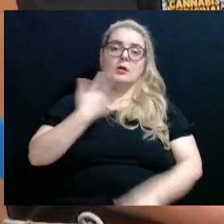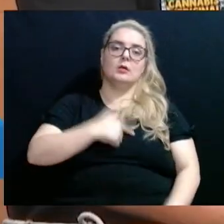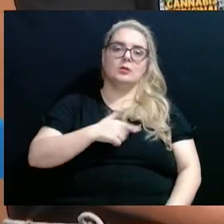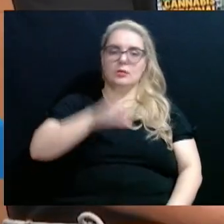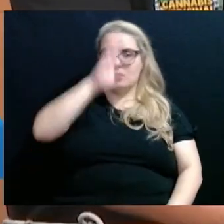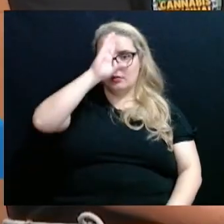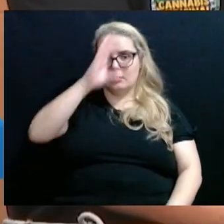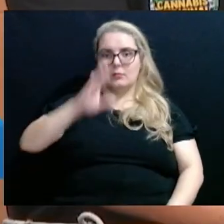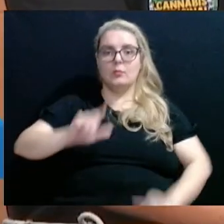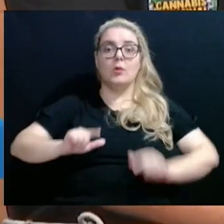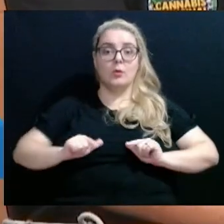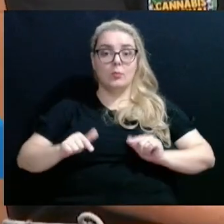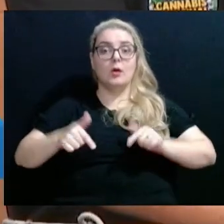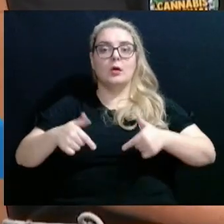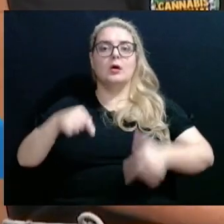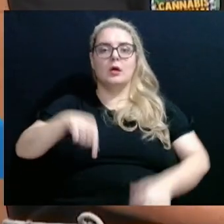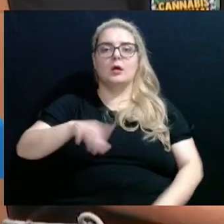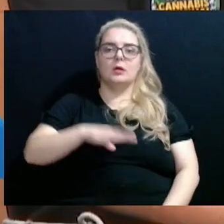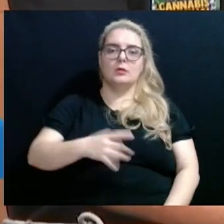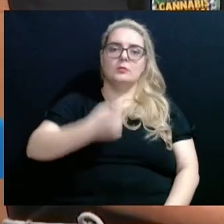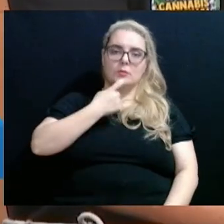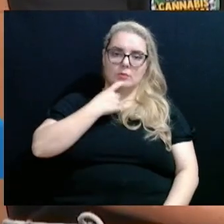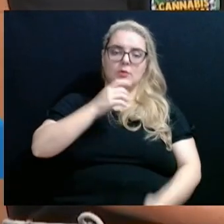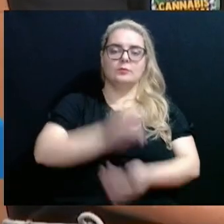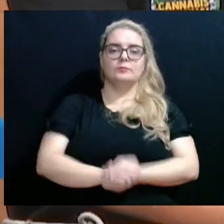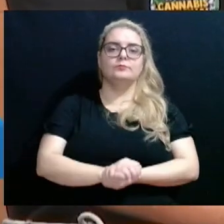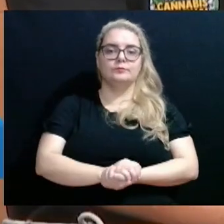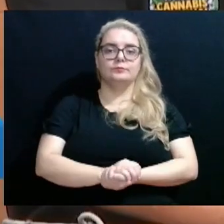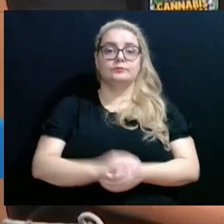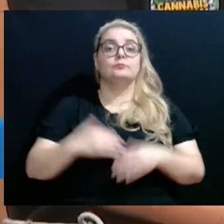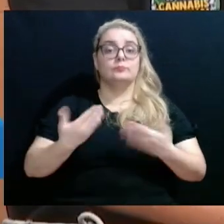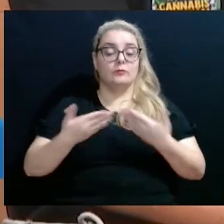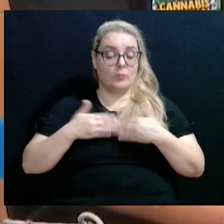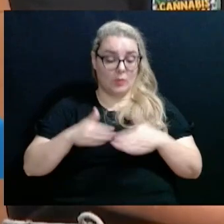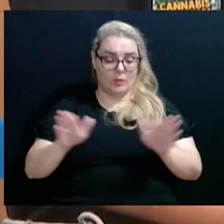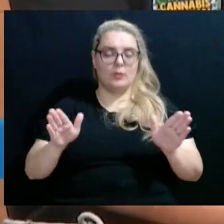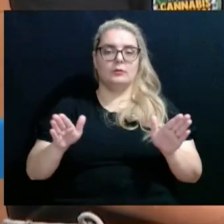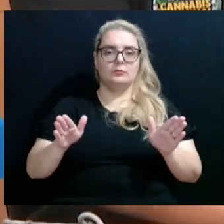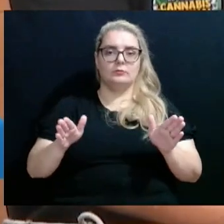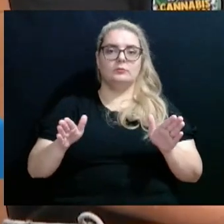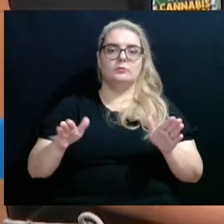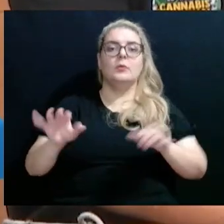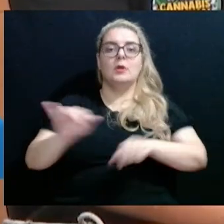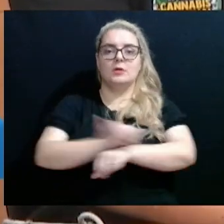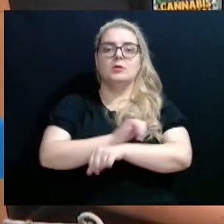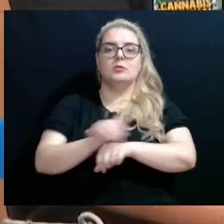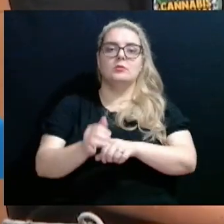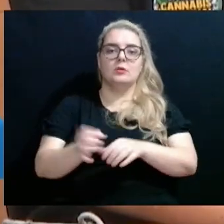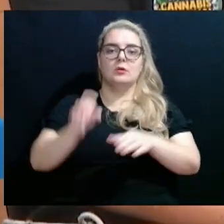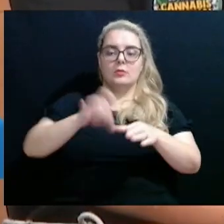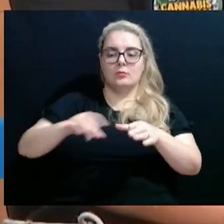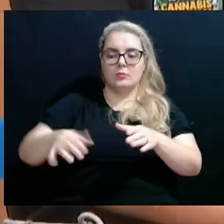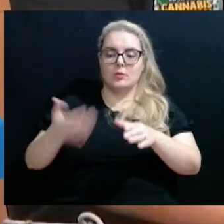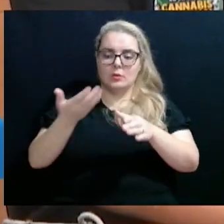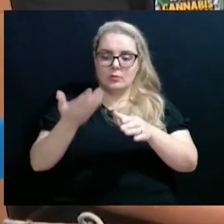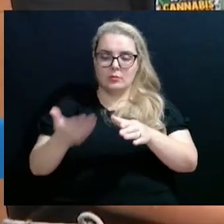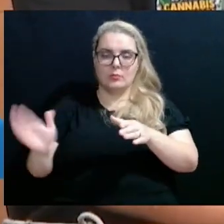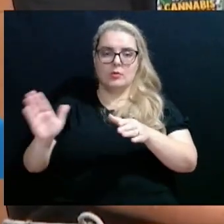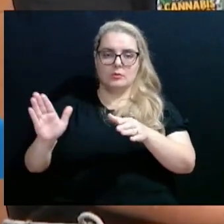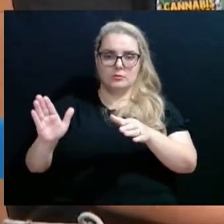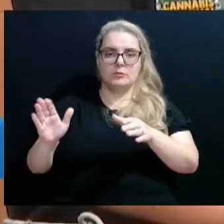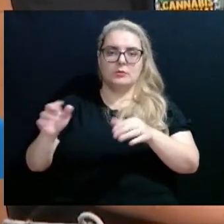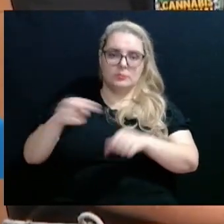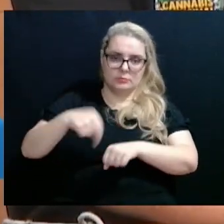lutas aqui no município, e tem aberto caminhos para a produção nacional, para que isso